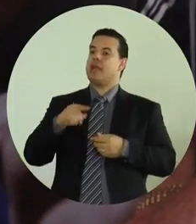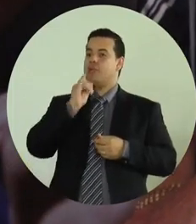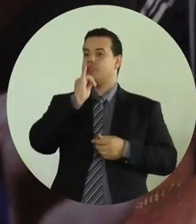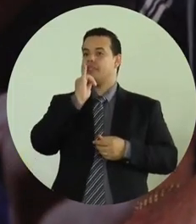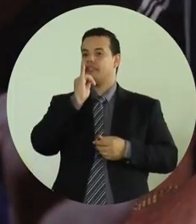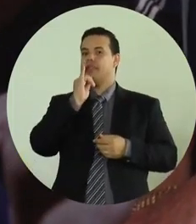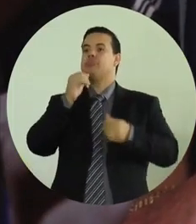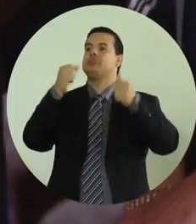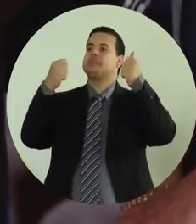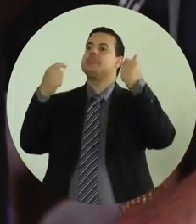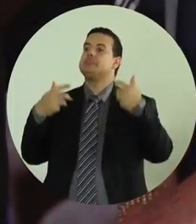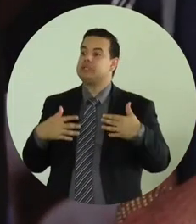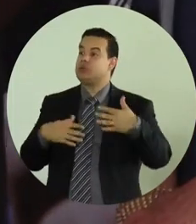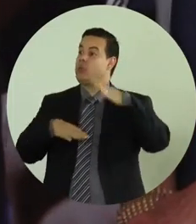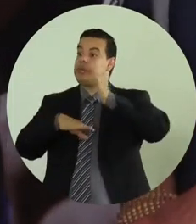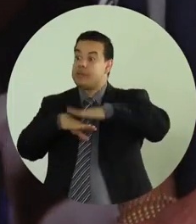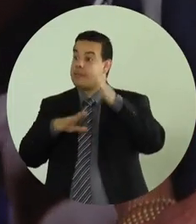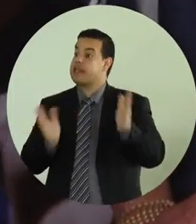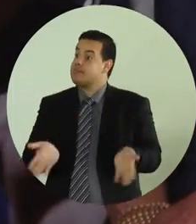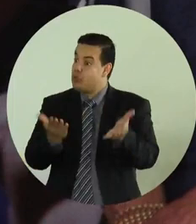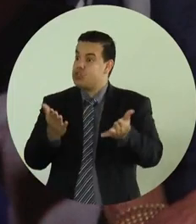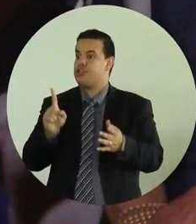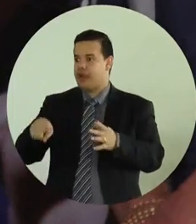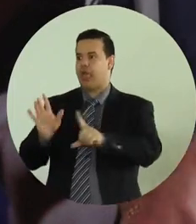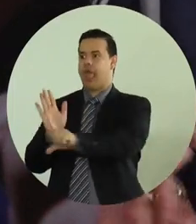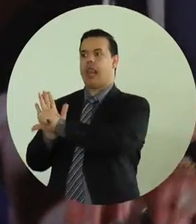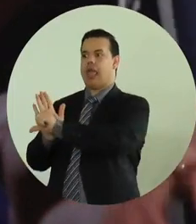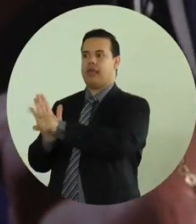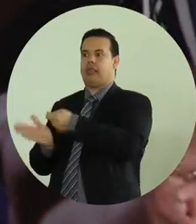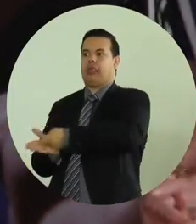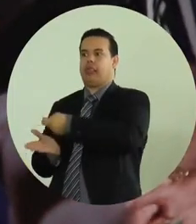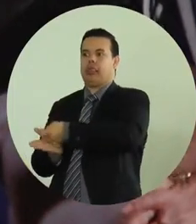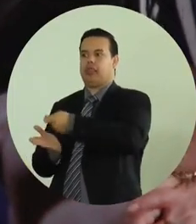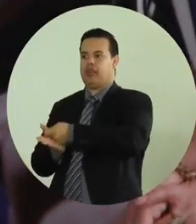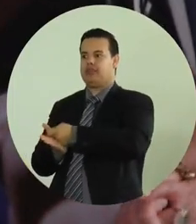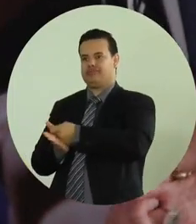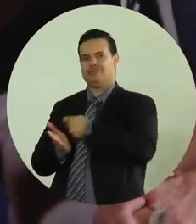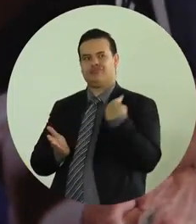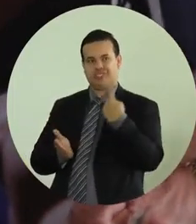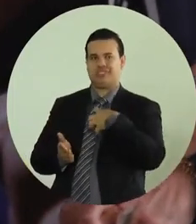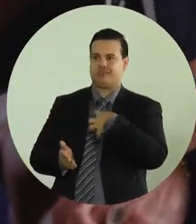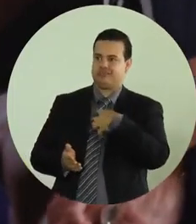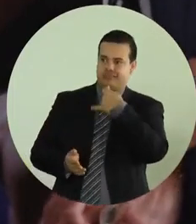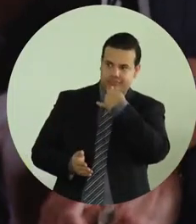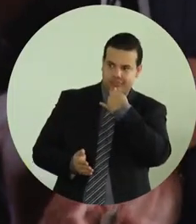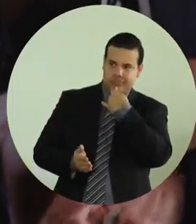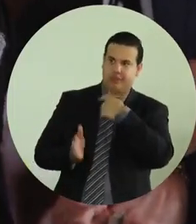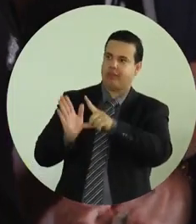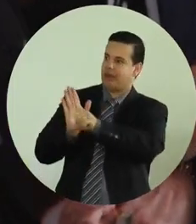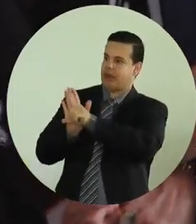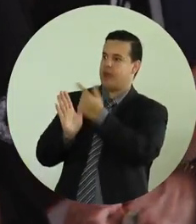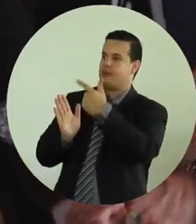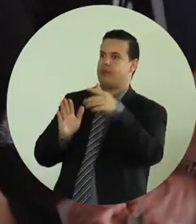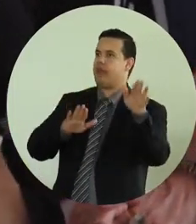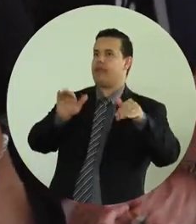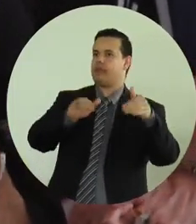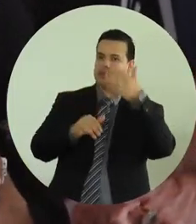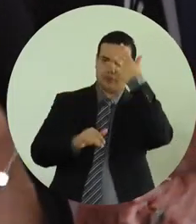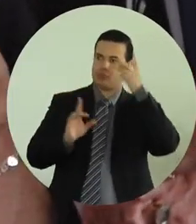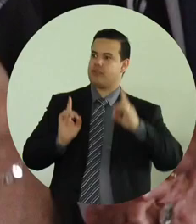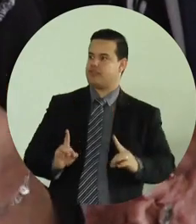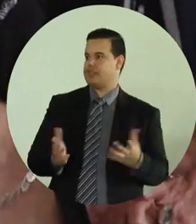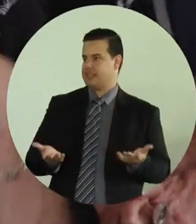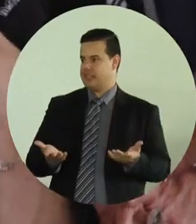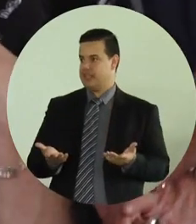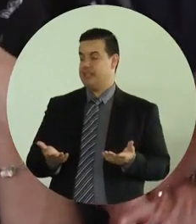falar que o que mais motiva ainda é a lei de cotas ainda deixa a gente um pouco triste. O desconhecimento que alguns profissionais